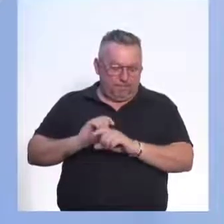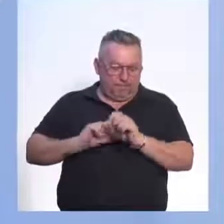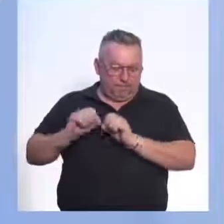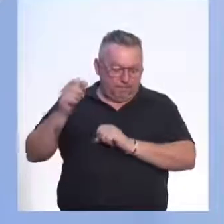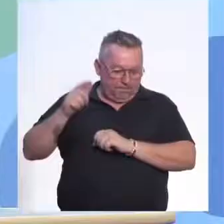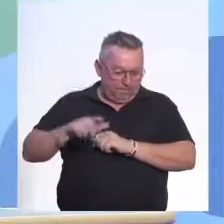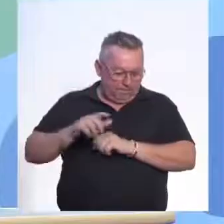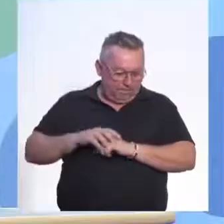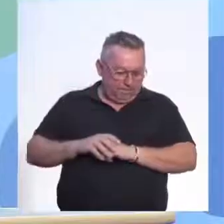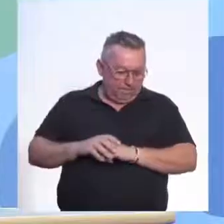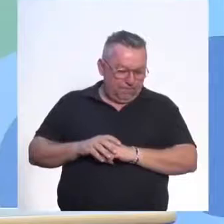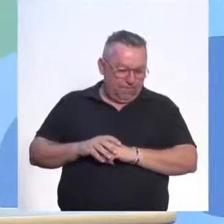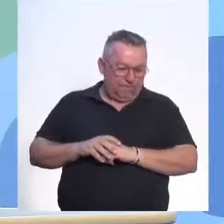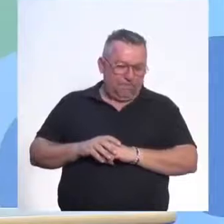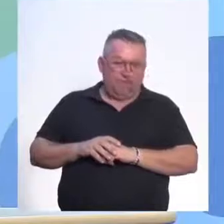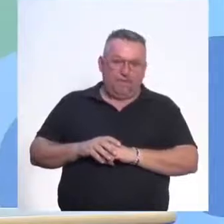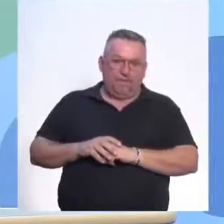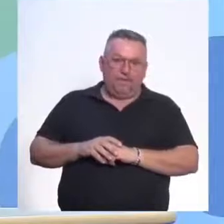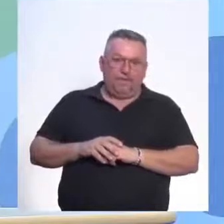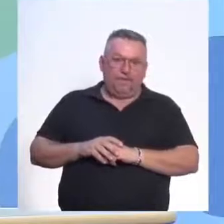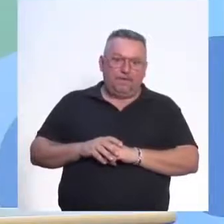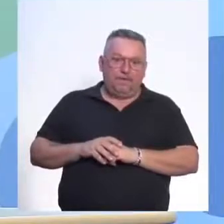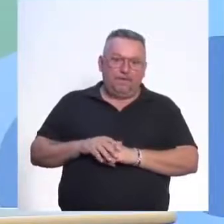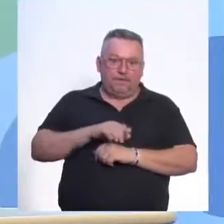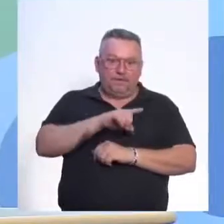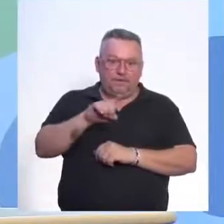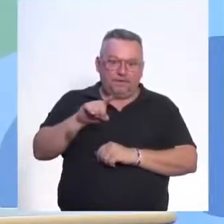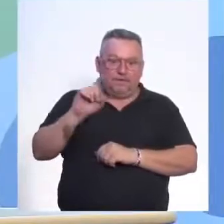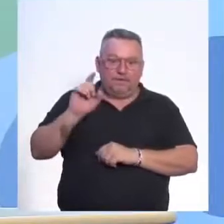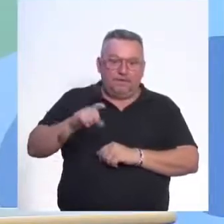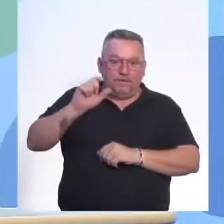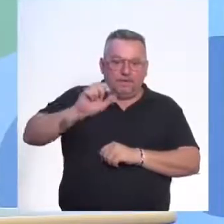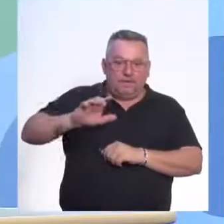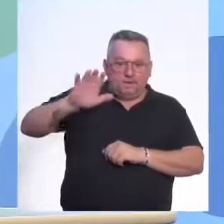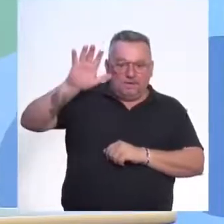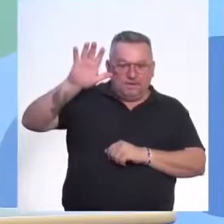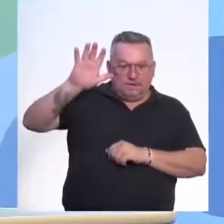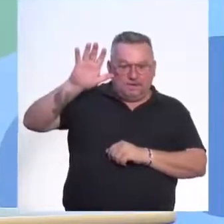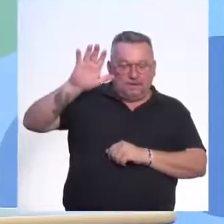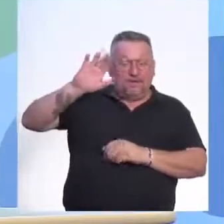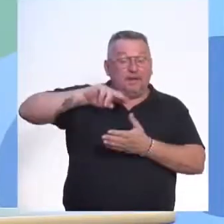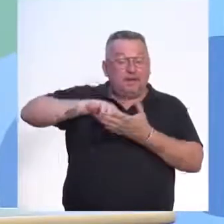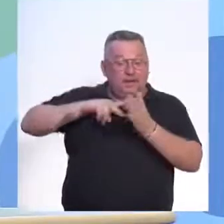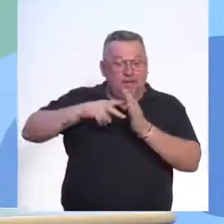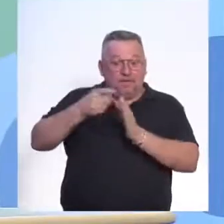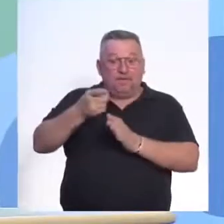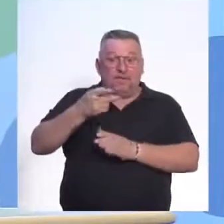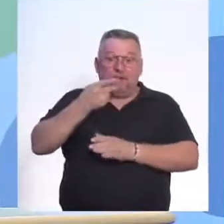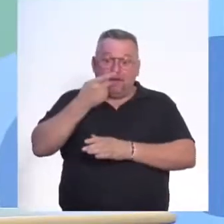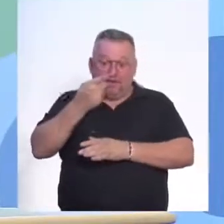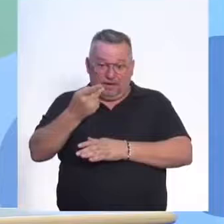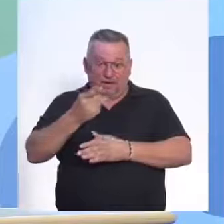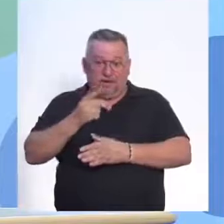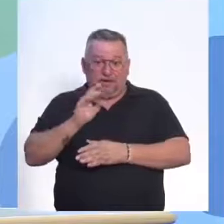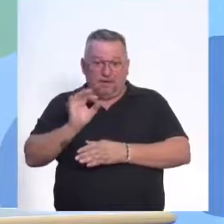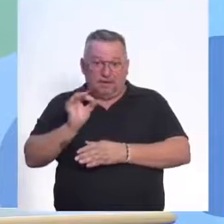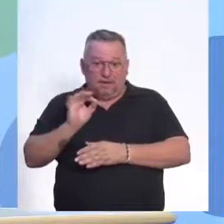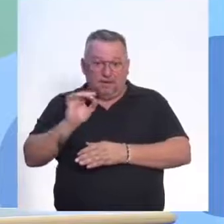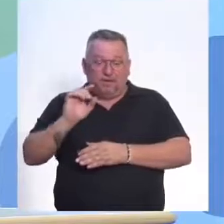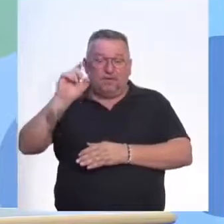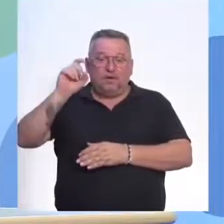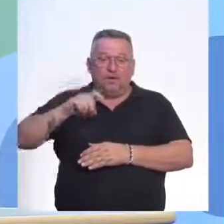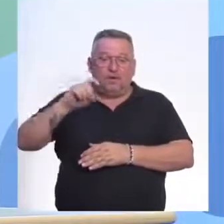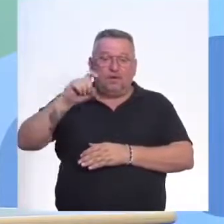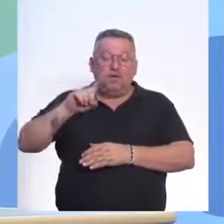uma vez? As instruções são assim, você clica na mãozinha, quer dizer que você pediu a palavra, você vai participar conosco. Você clicou,